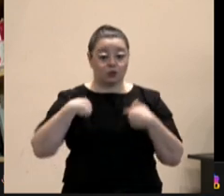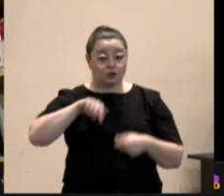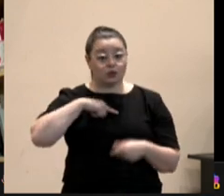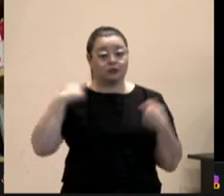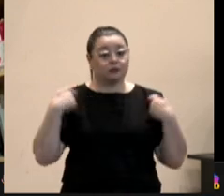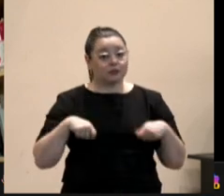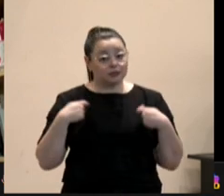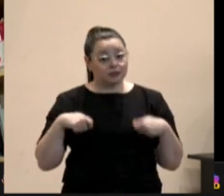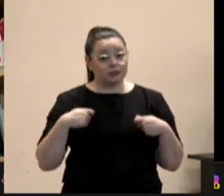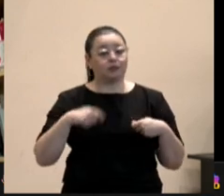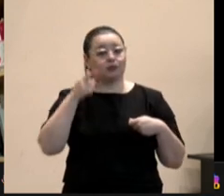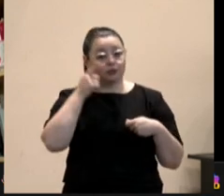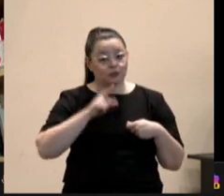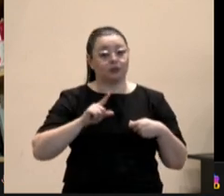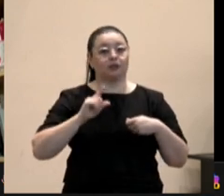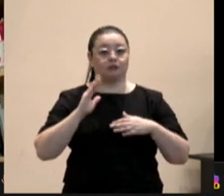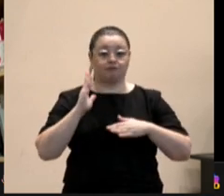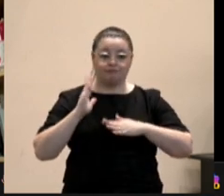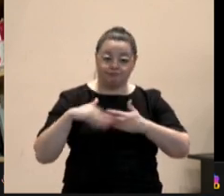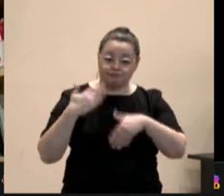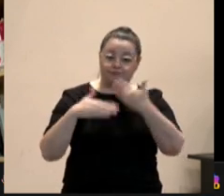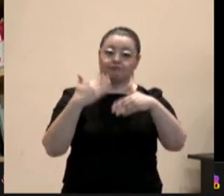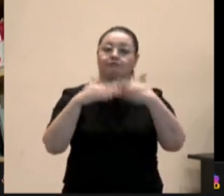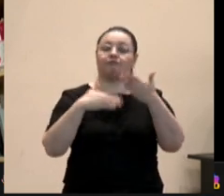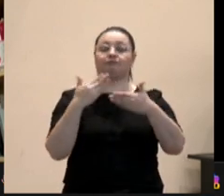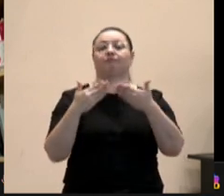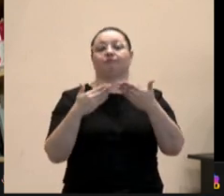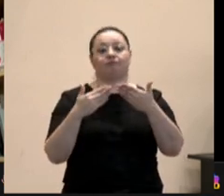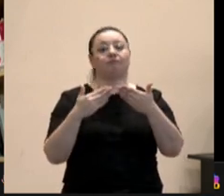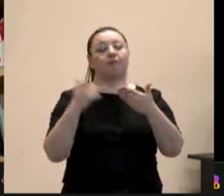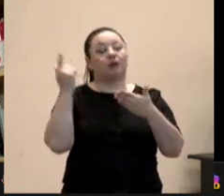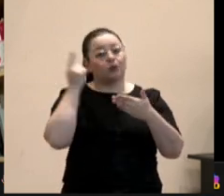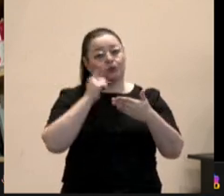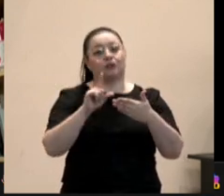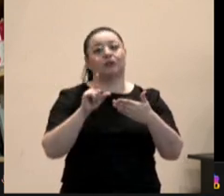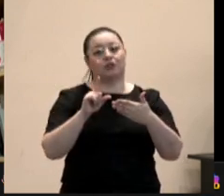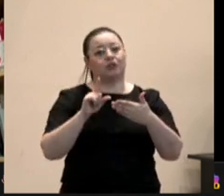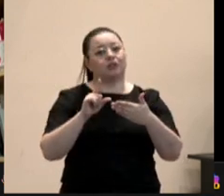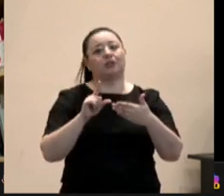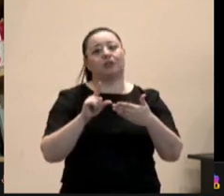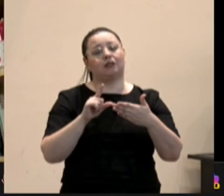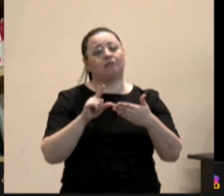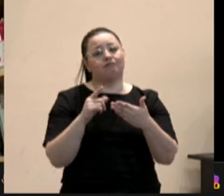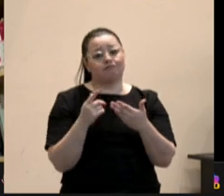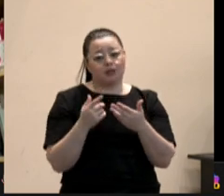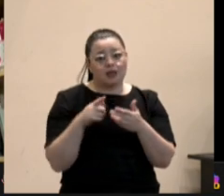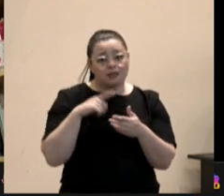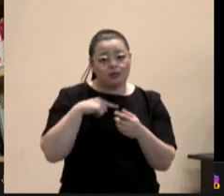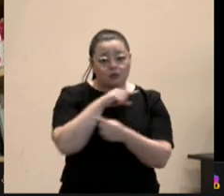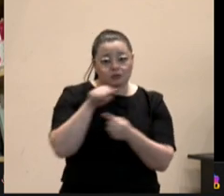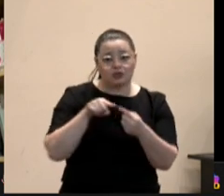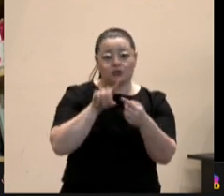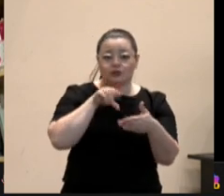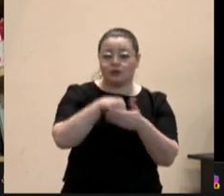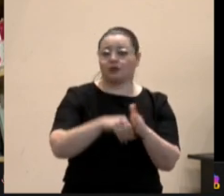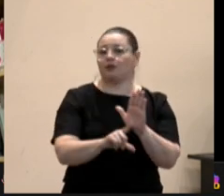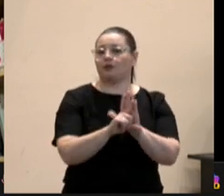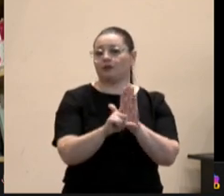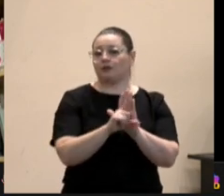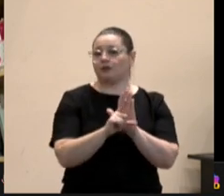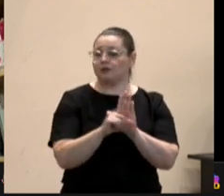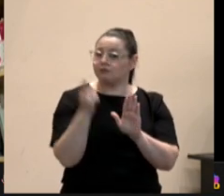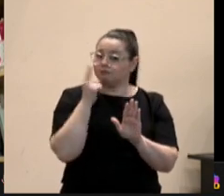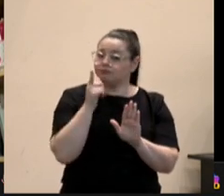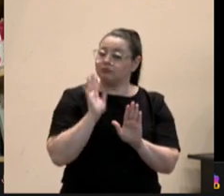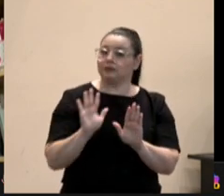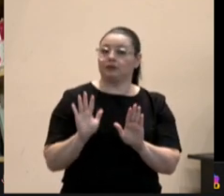para chegar em padrões que já foram estabelecidos na legislação e que não está sendo cumprido. Eu acho que